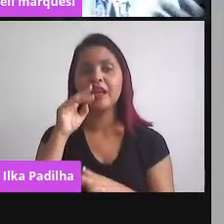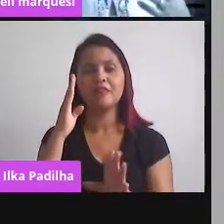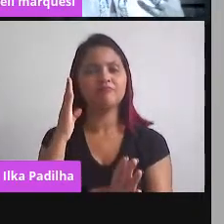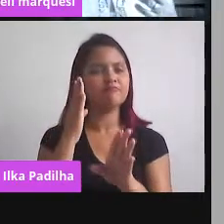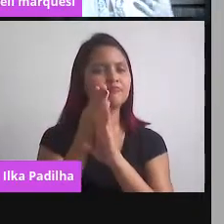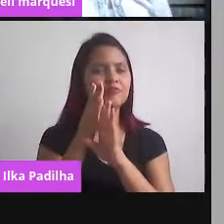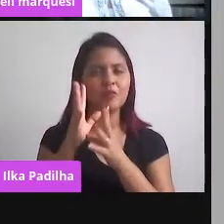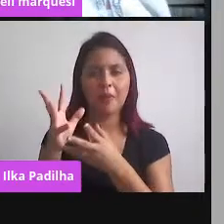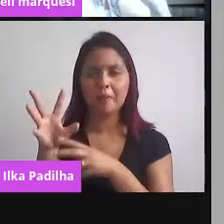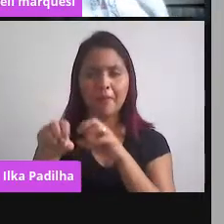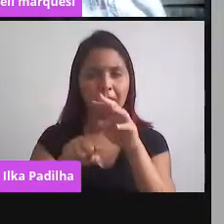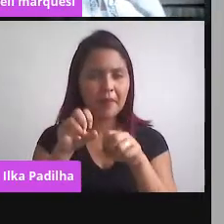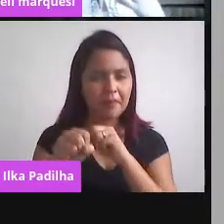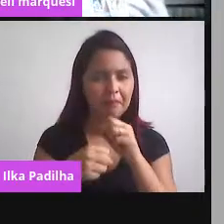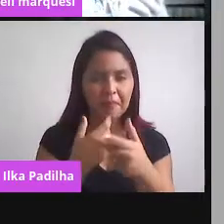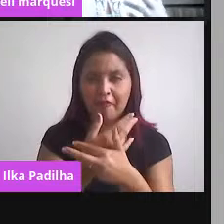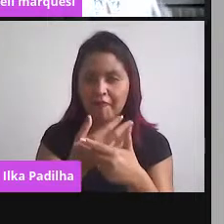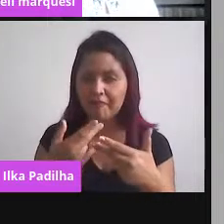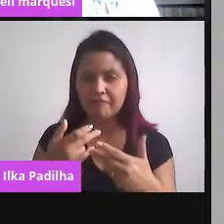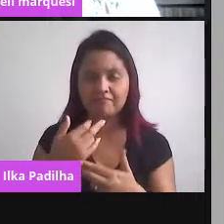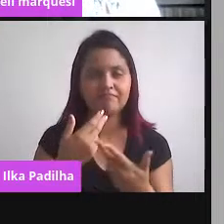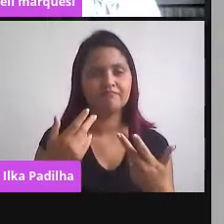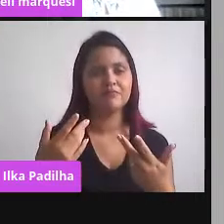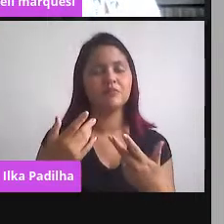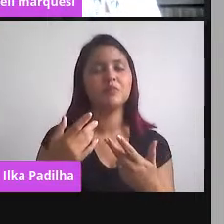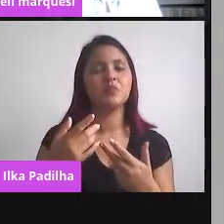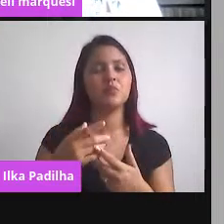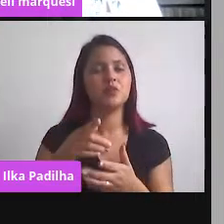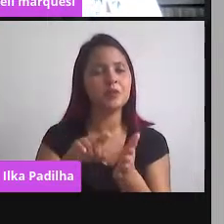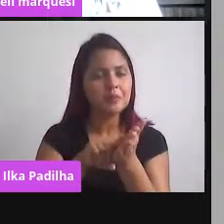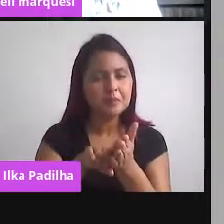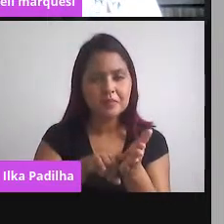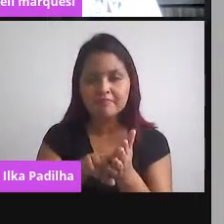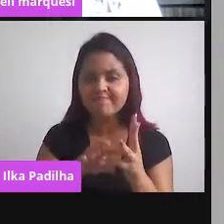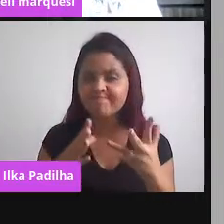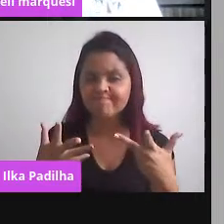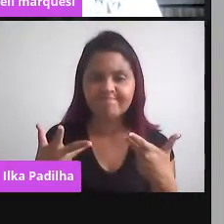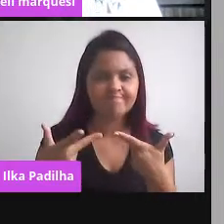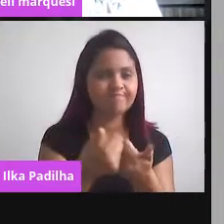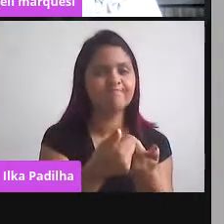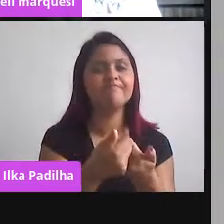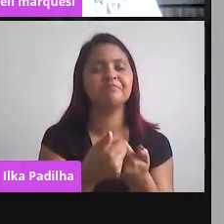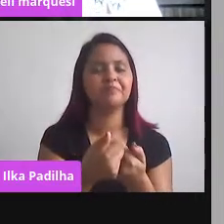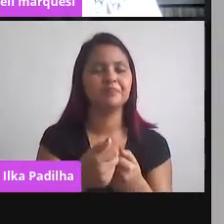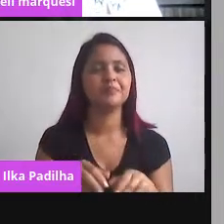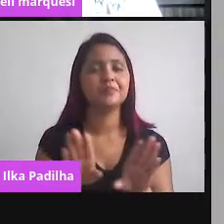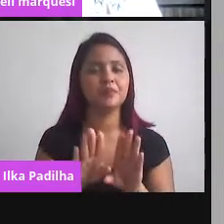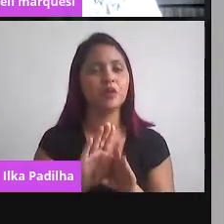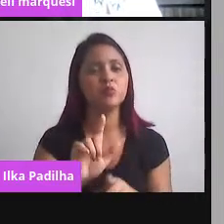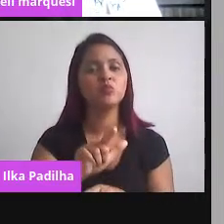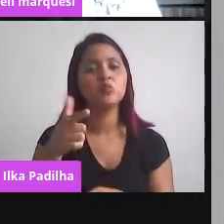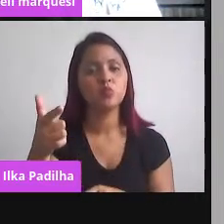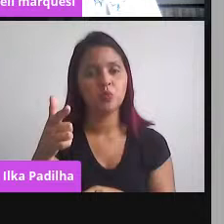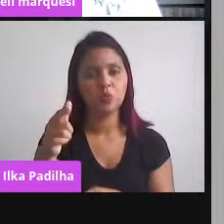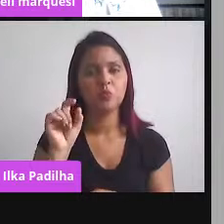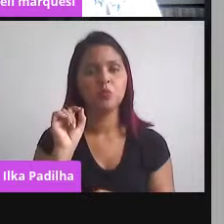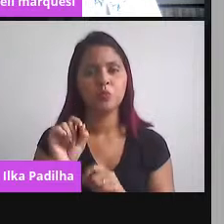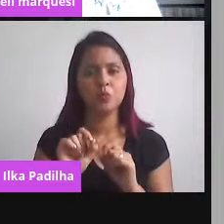achados, né? Ele chegou a achados de pesquisa riquíssimos, né? Uma outra que, por provas do SARESP de